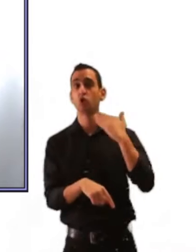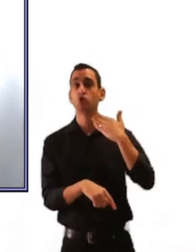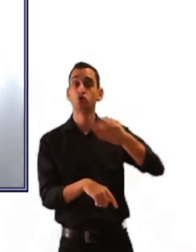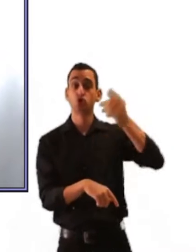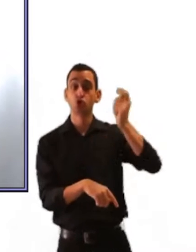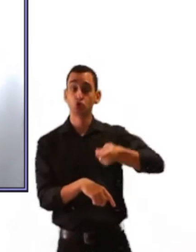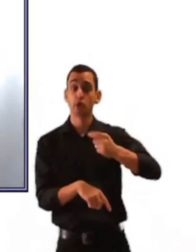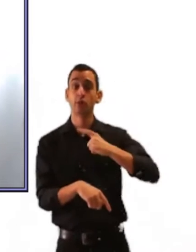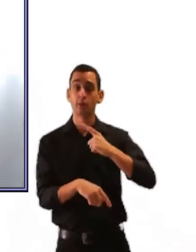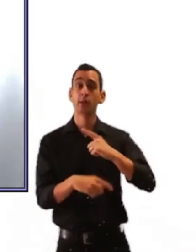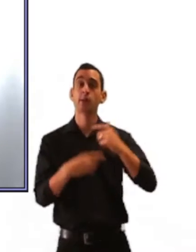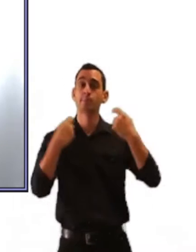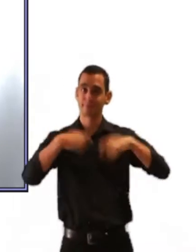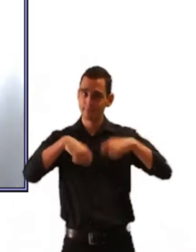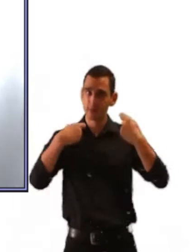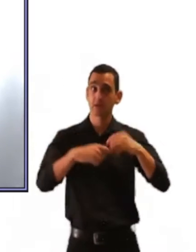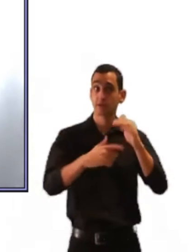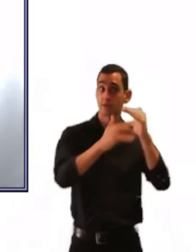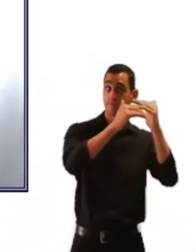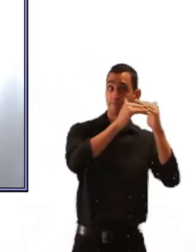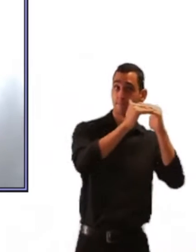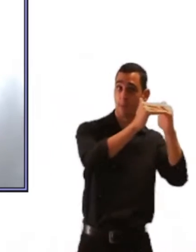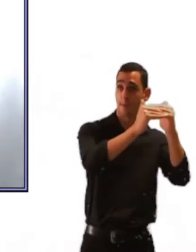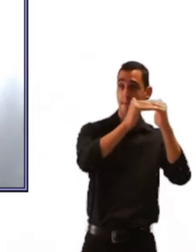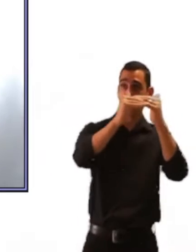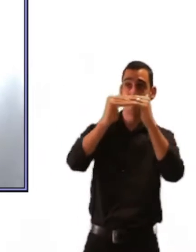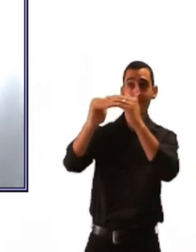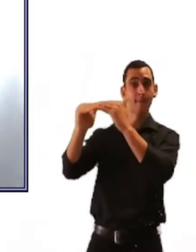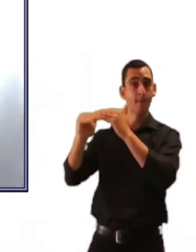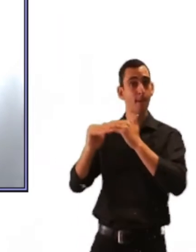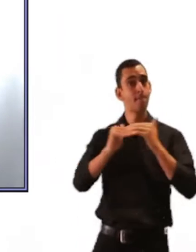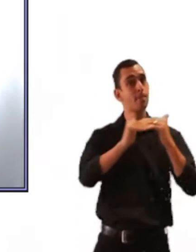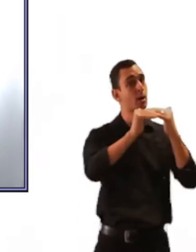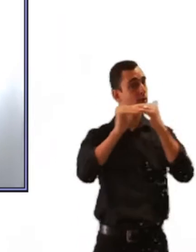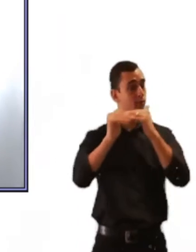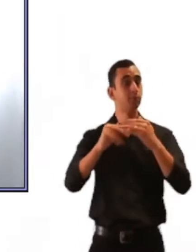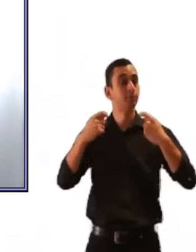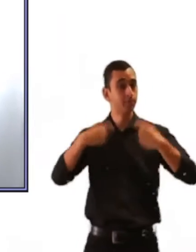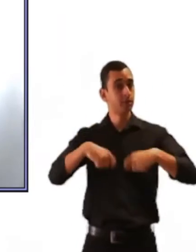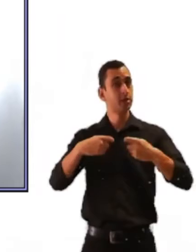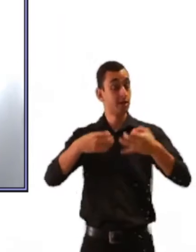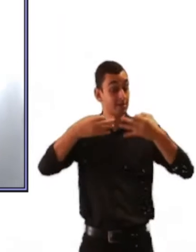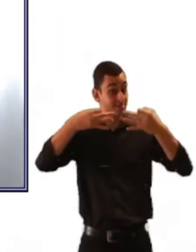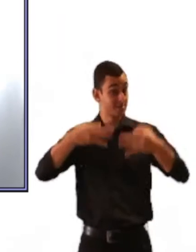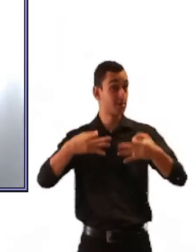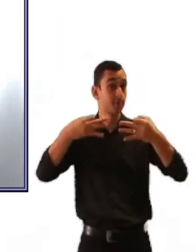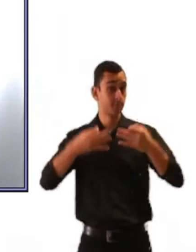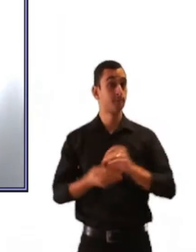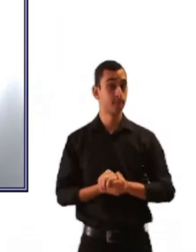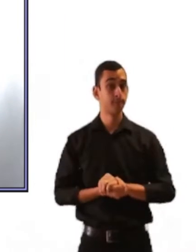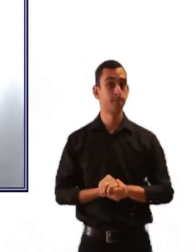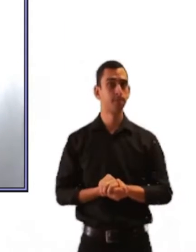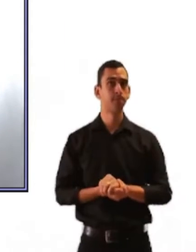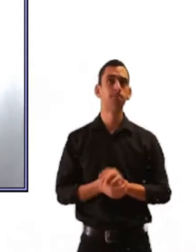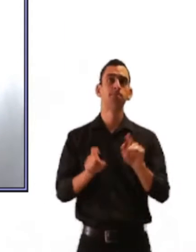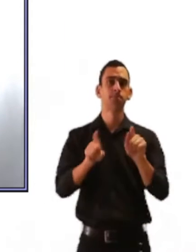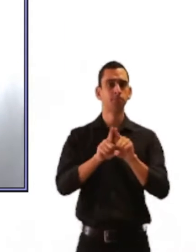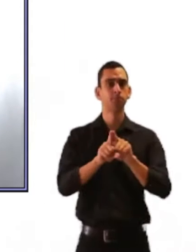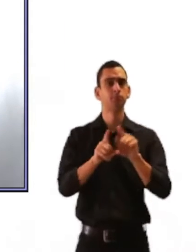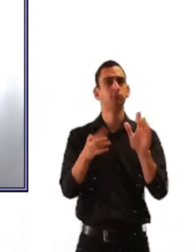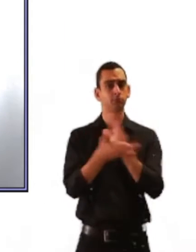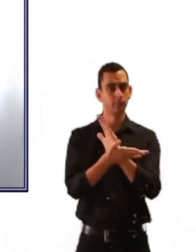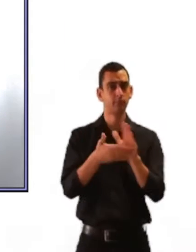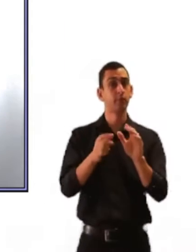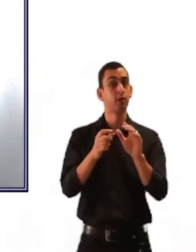juiz na busca de um eventual favorecimento de uma das partes. Por exemplo, nós temos, né, a suspeição,